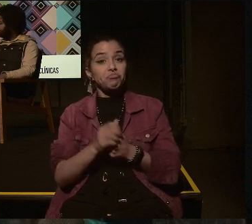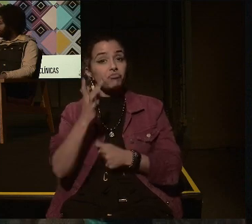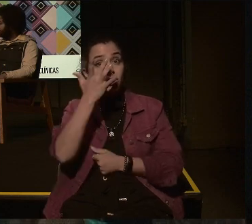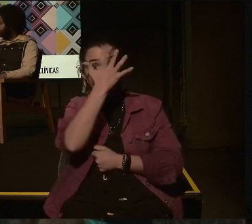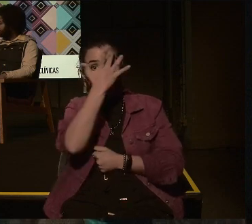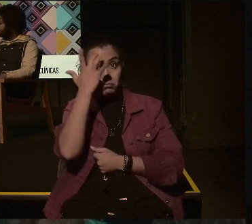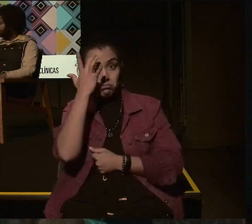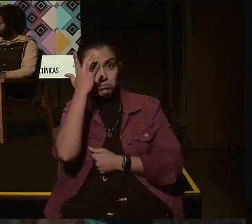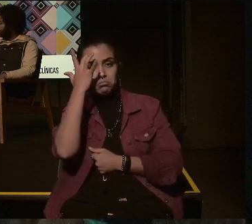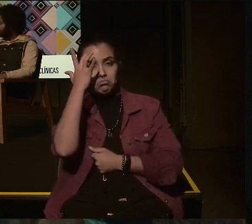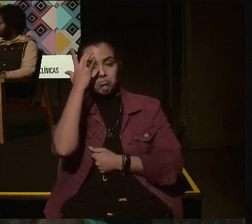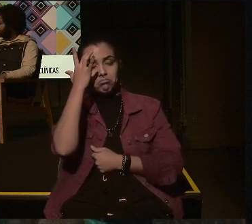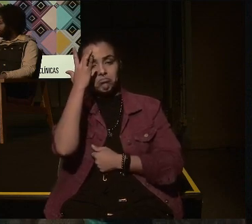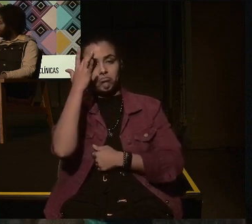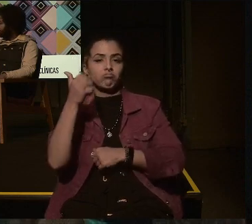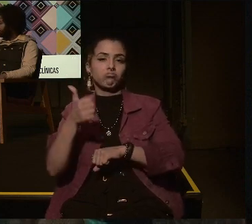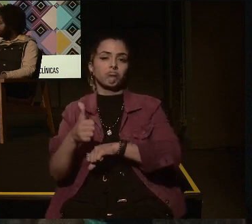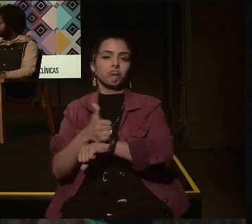pesquisadores